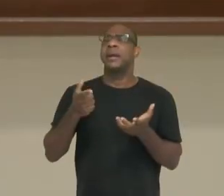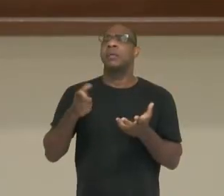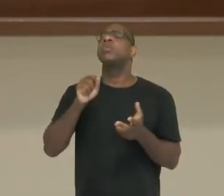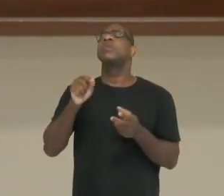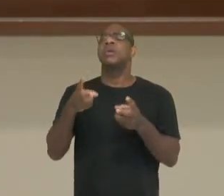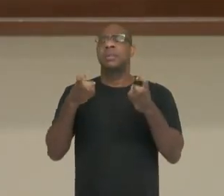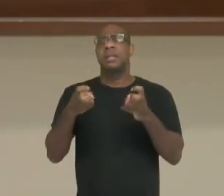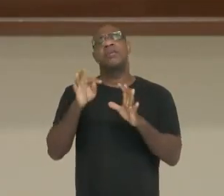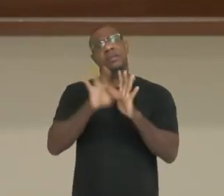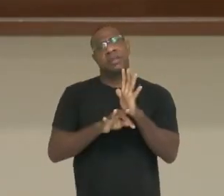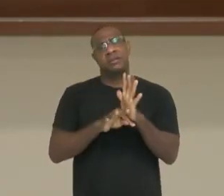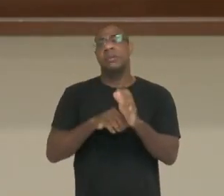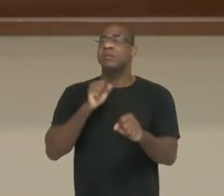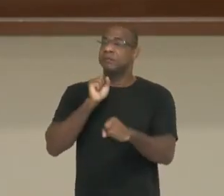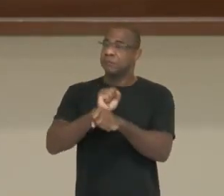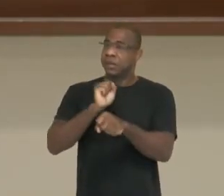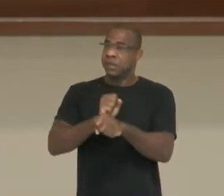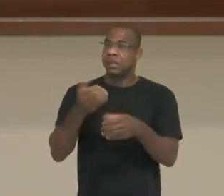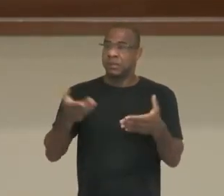Faz aí, eu te aguardo aqui.